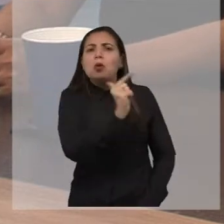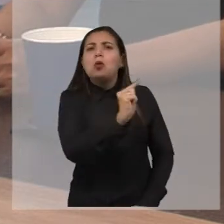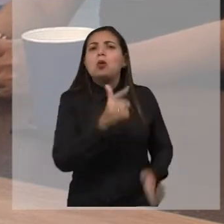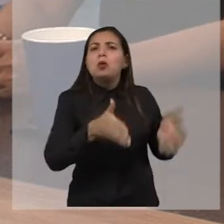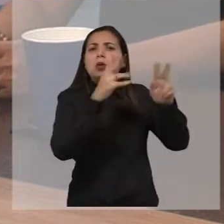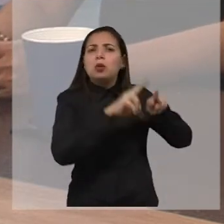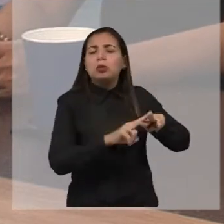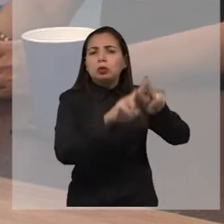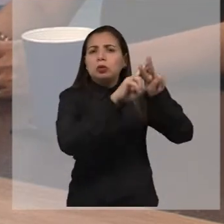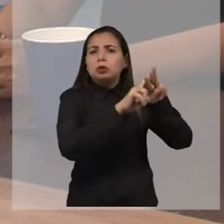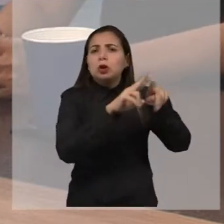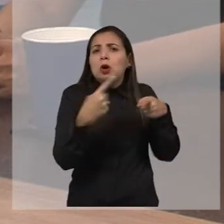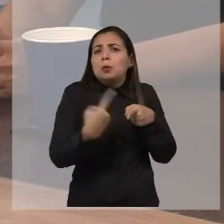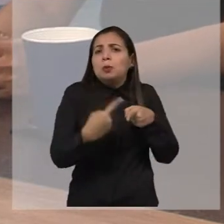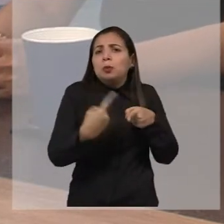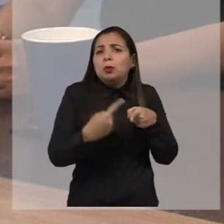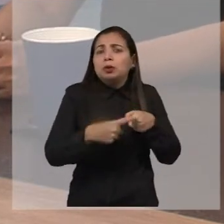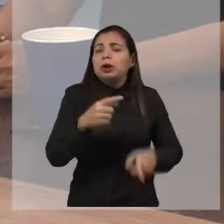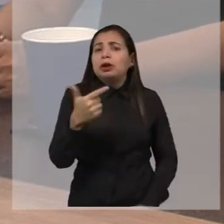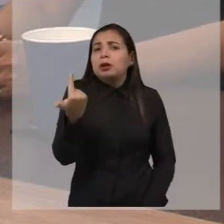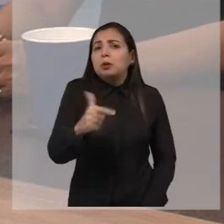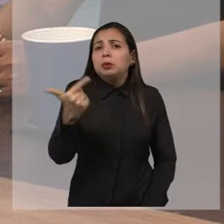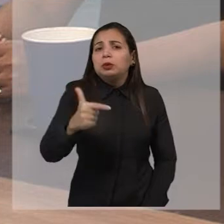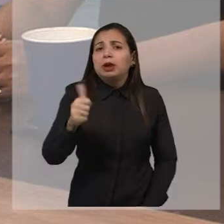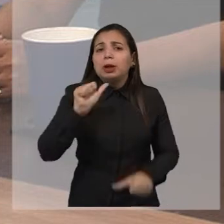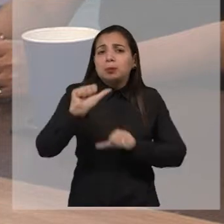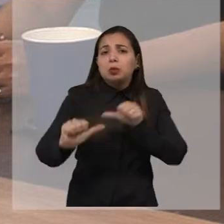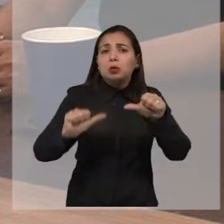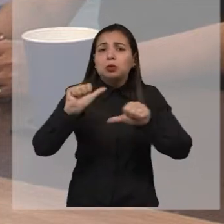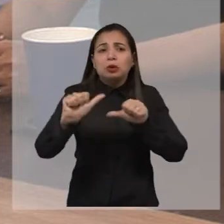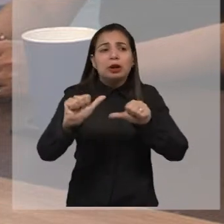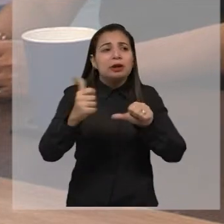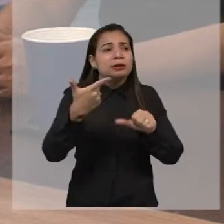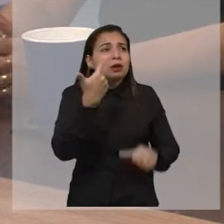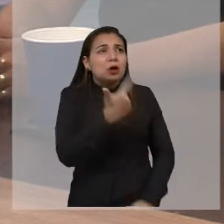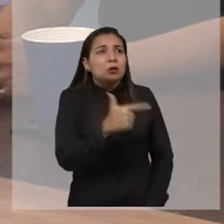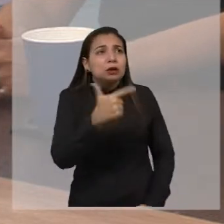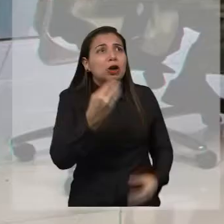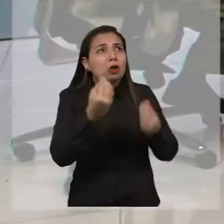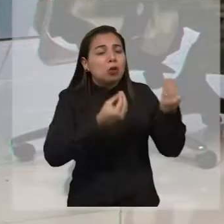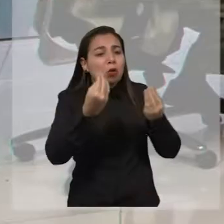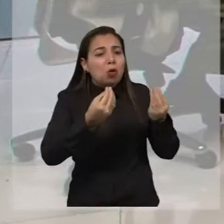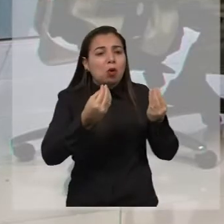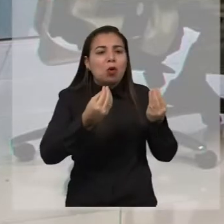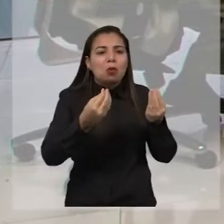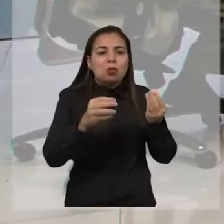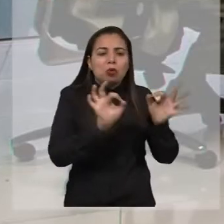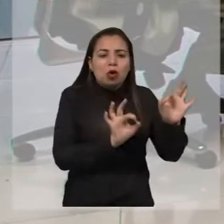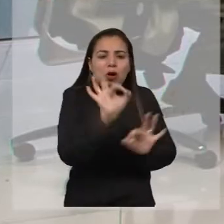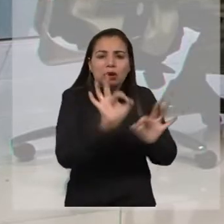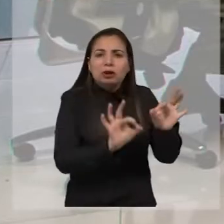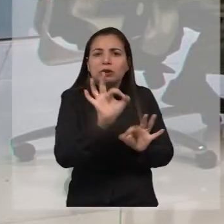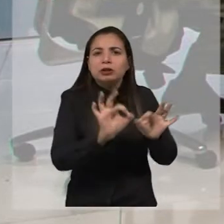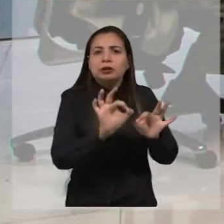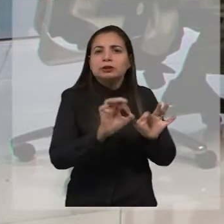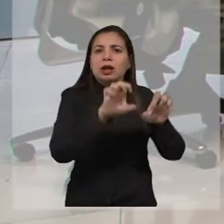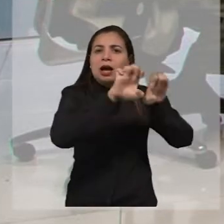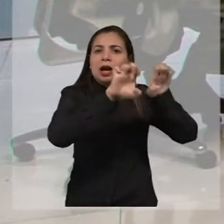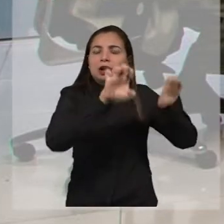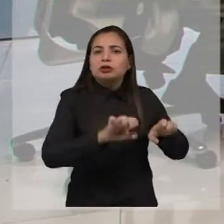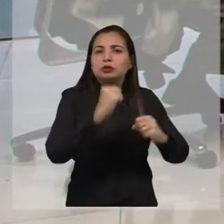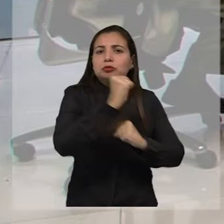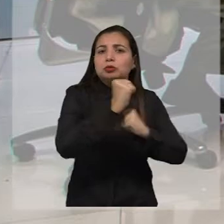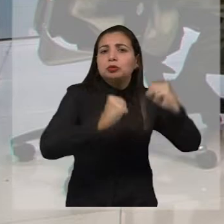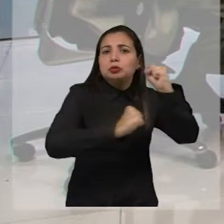dos presídios sem passar necessariamente por uma mudança nessas estruturas? Ou as estruturas que a gente já dispõe,